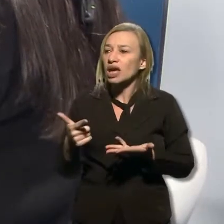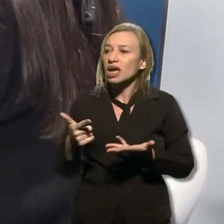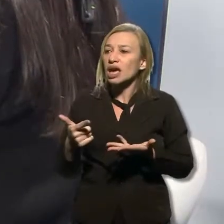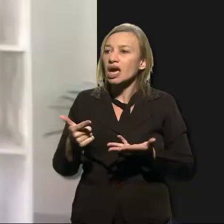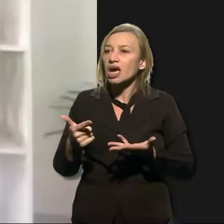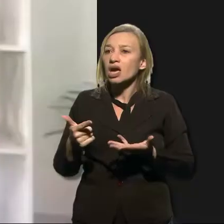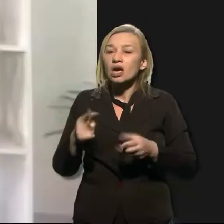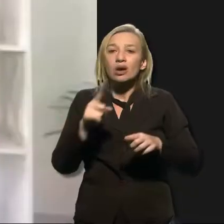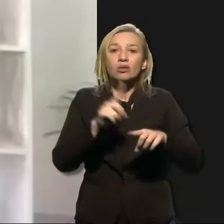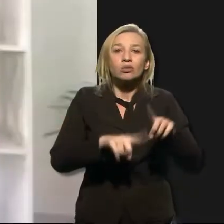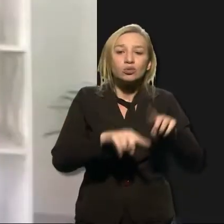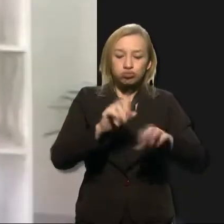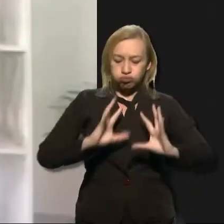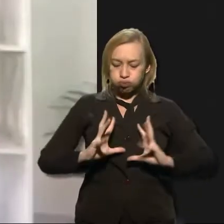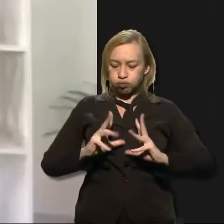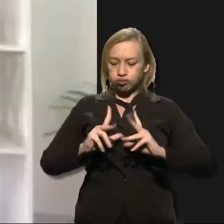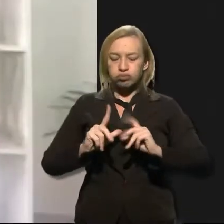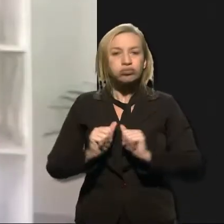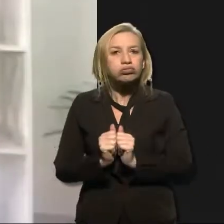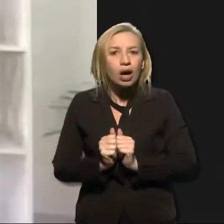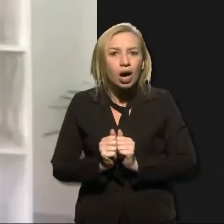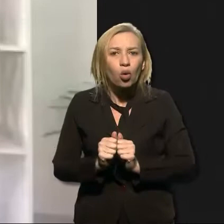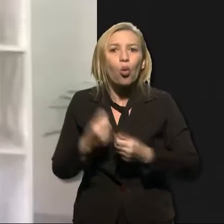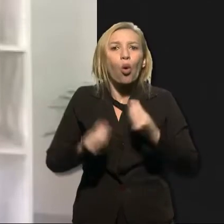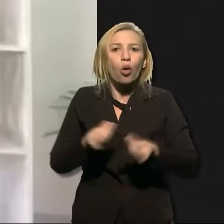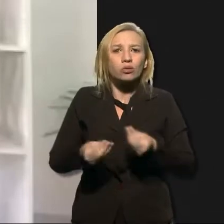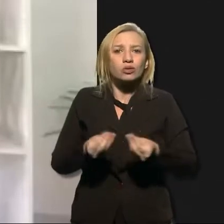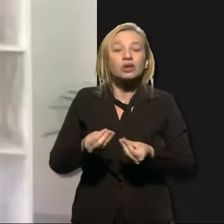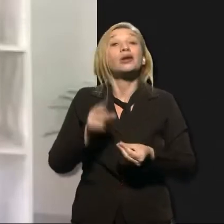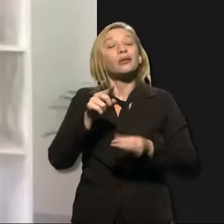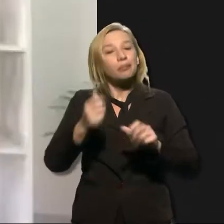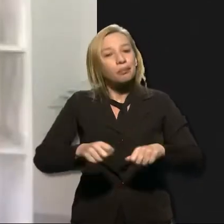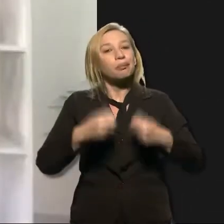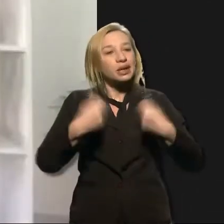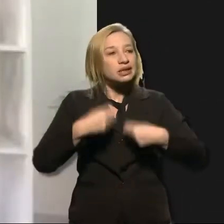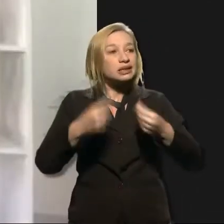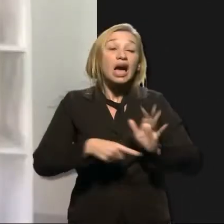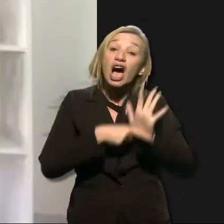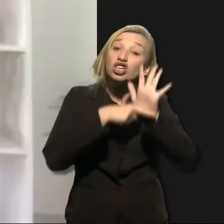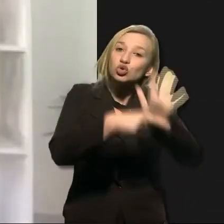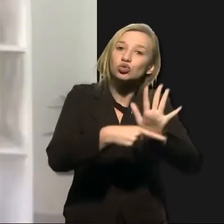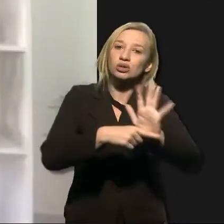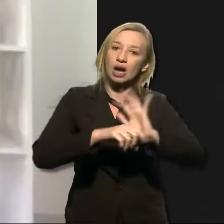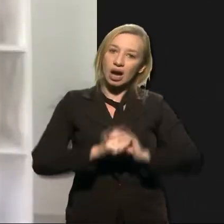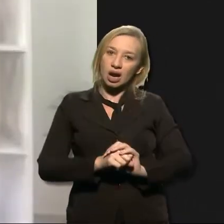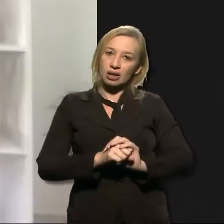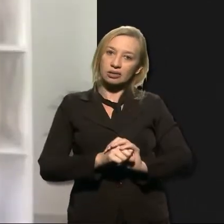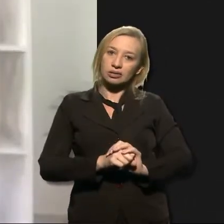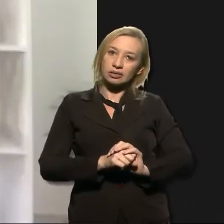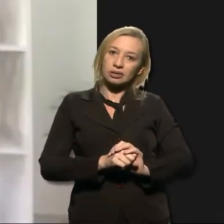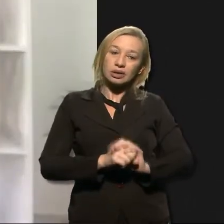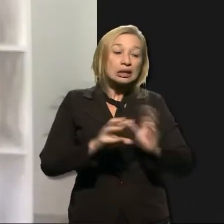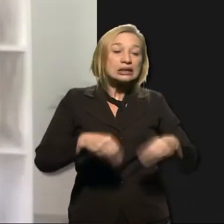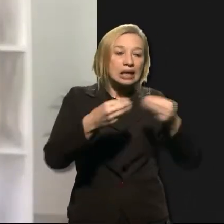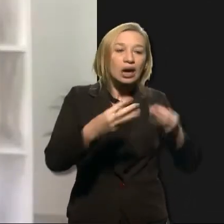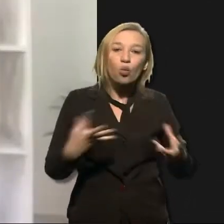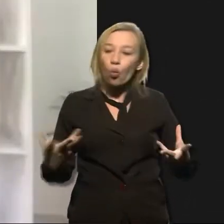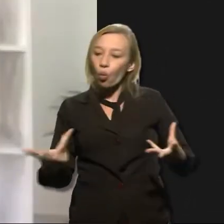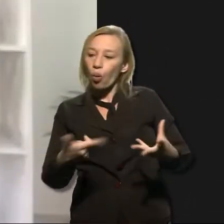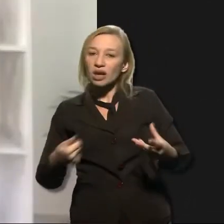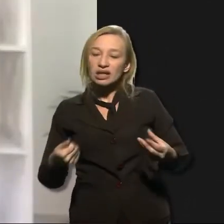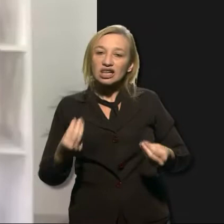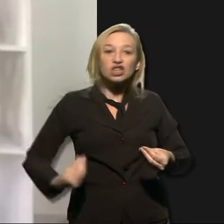para beber, se ela não tem um material para se higienizar? Então, a gente precisa dar